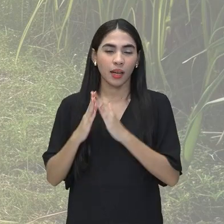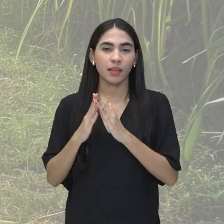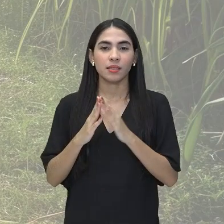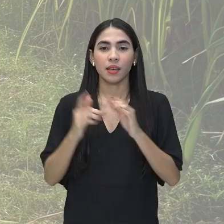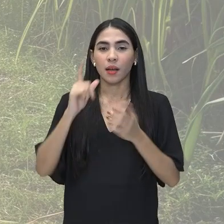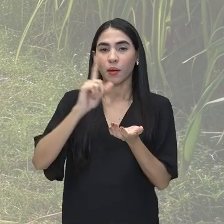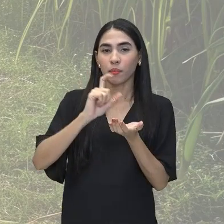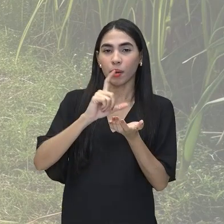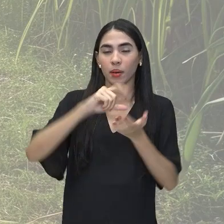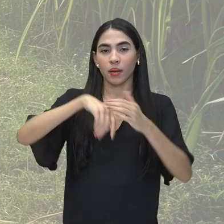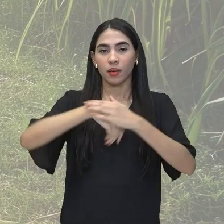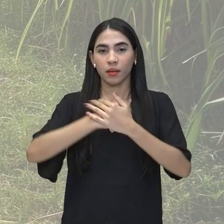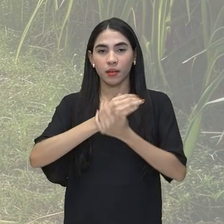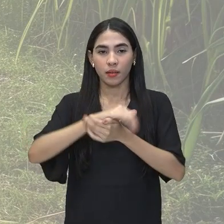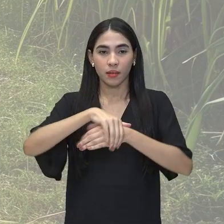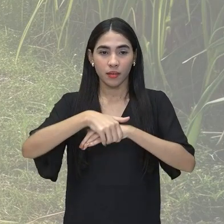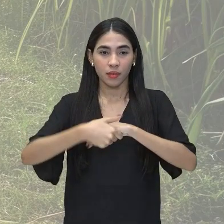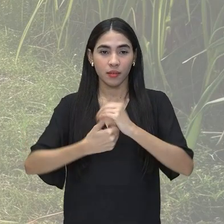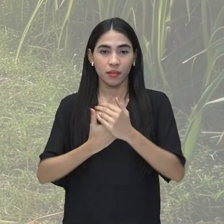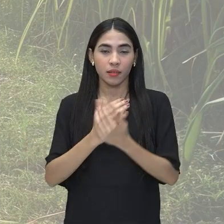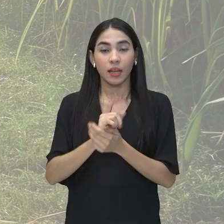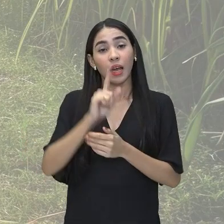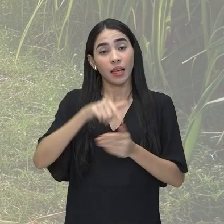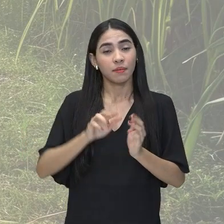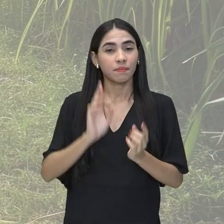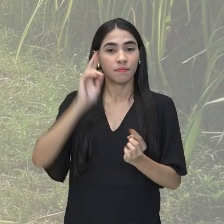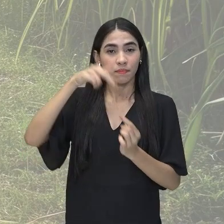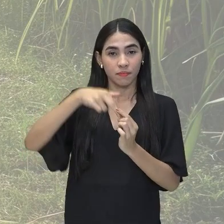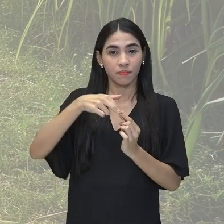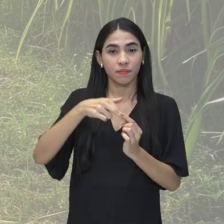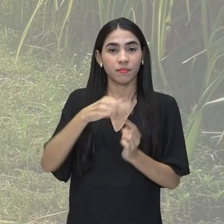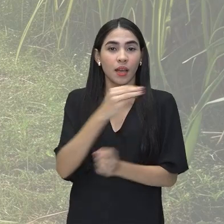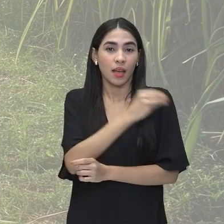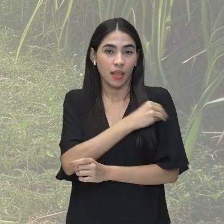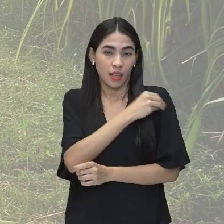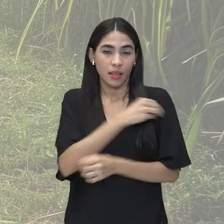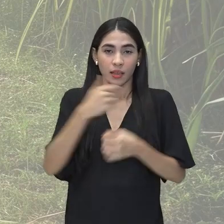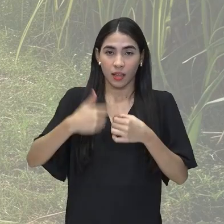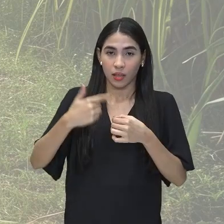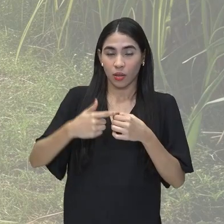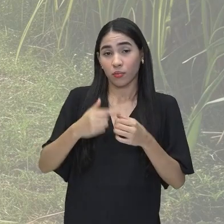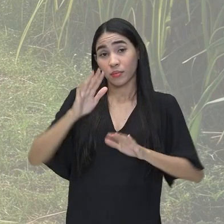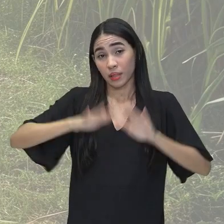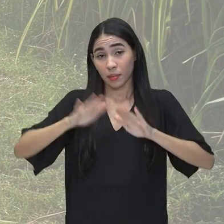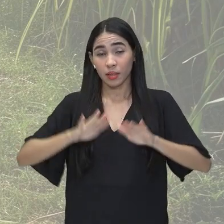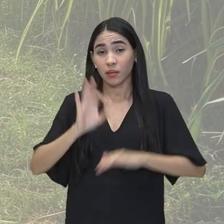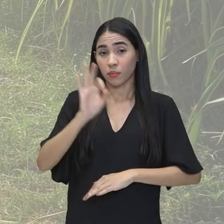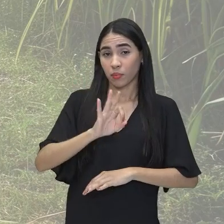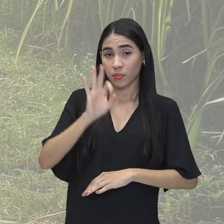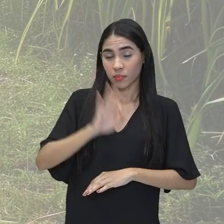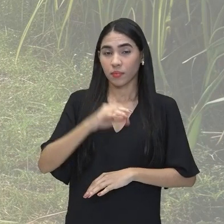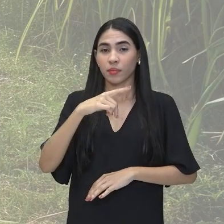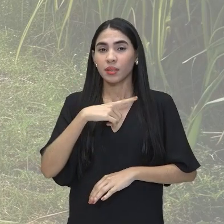gel. É esse álcool aqui que a gente está se referindo, é o etanol. Dependendo da porcentagem, ele